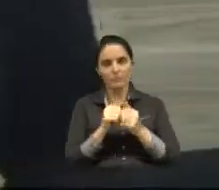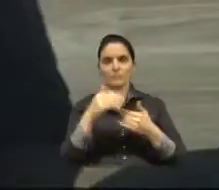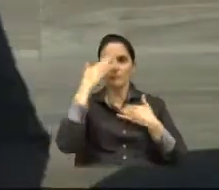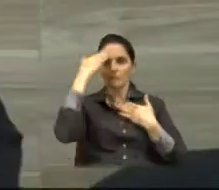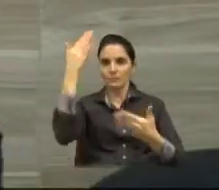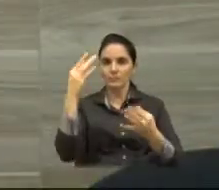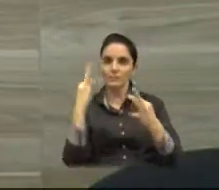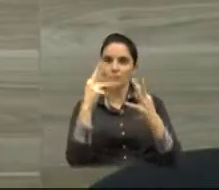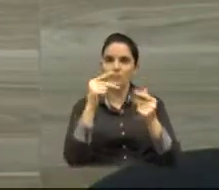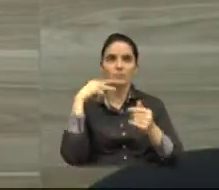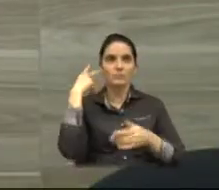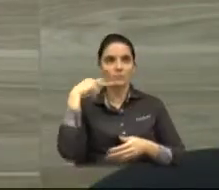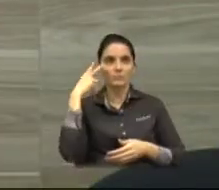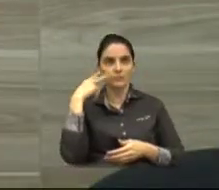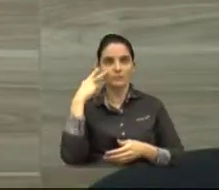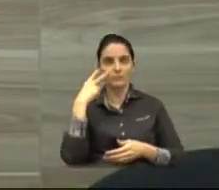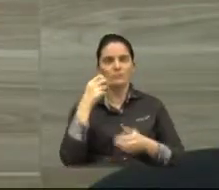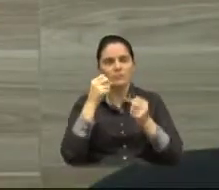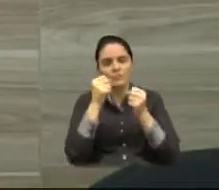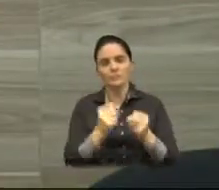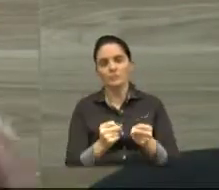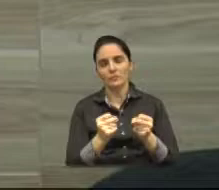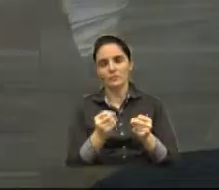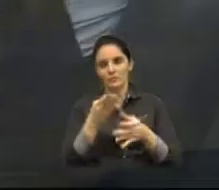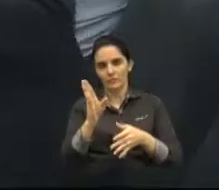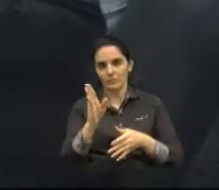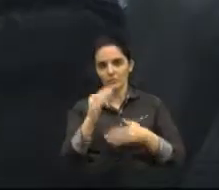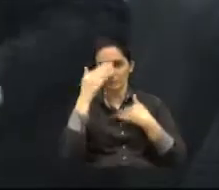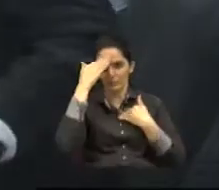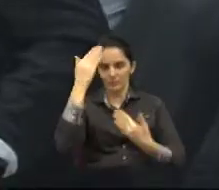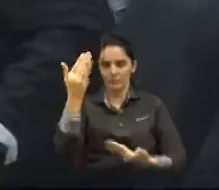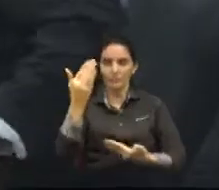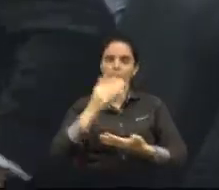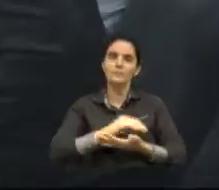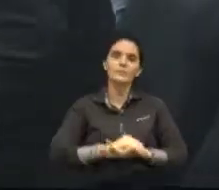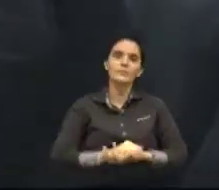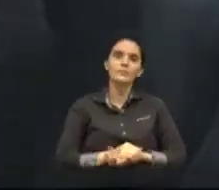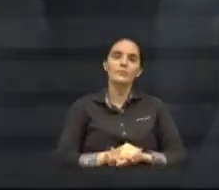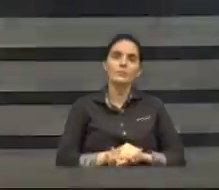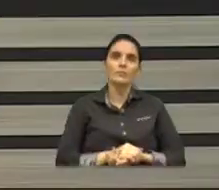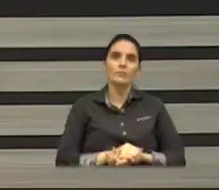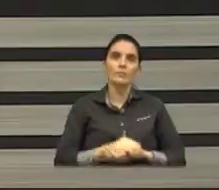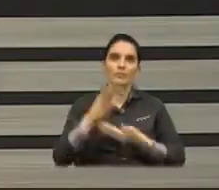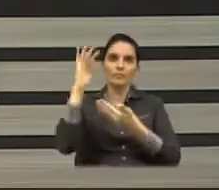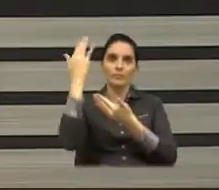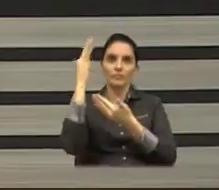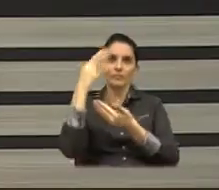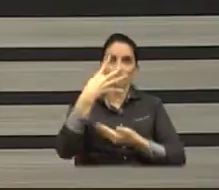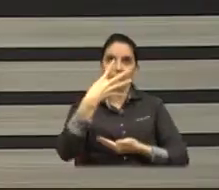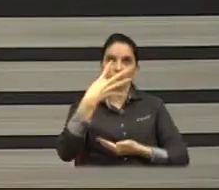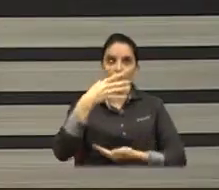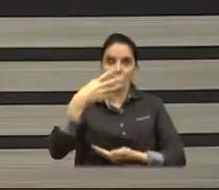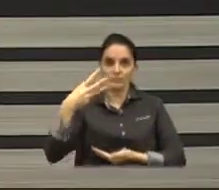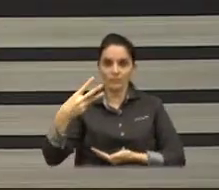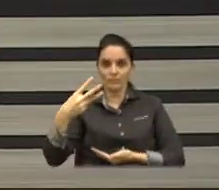vereadores e vereadoras que puderem estar presentes no evento. Muito obrigada. Moção de aplauso número